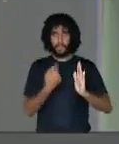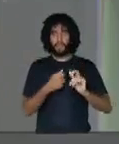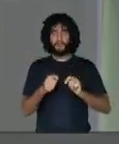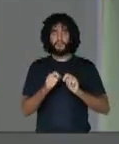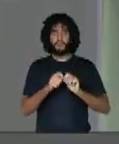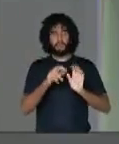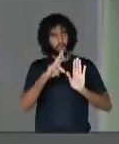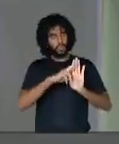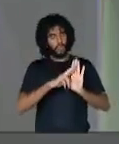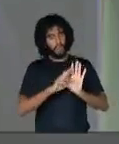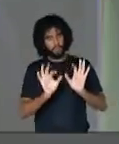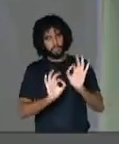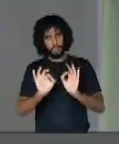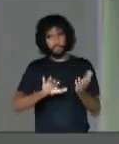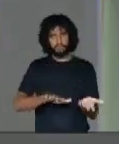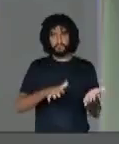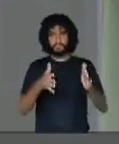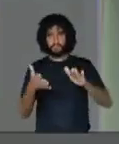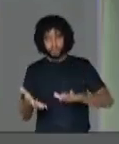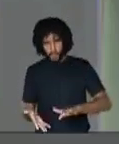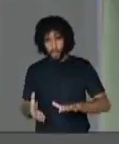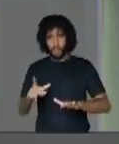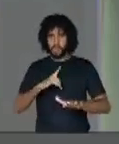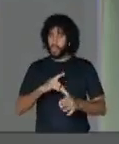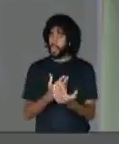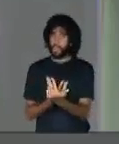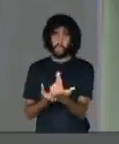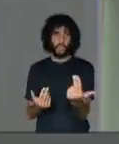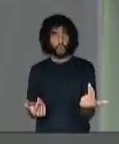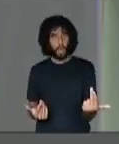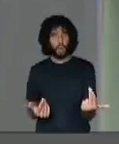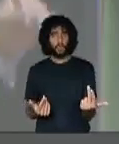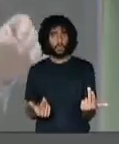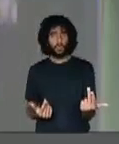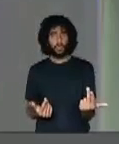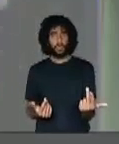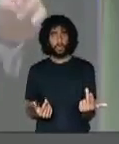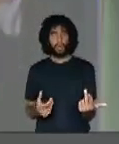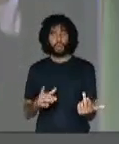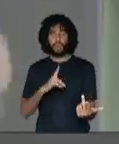uma regra de transição onde haja proporcionalidade, onde haja